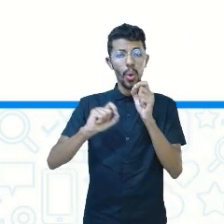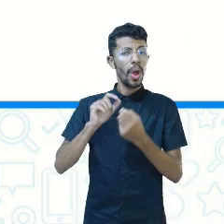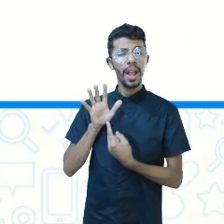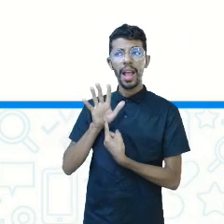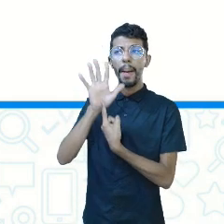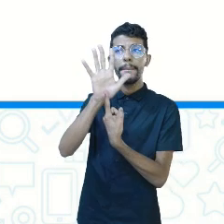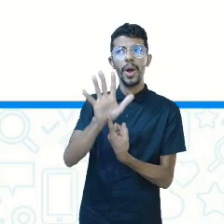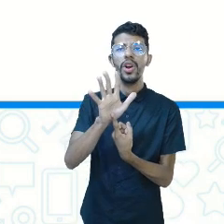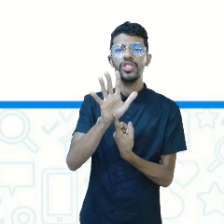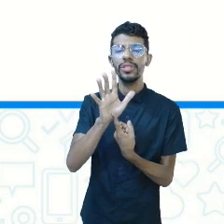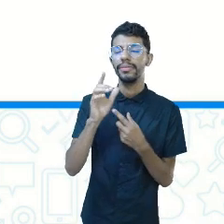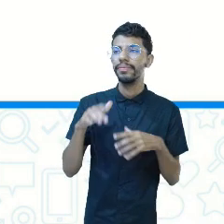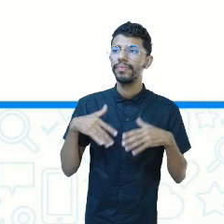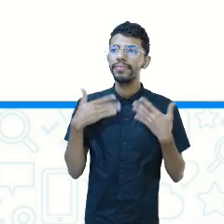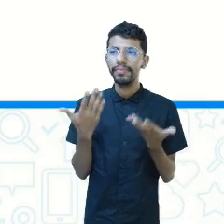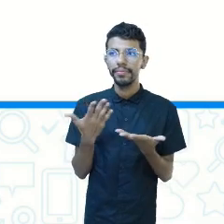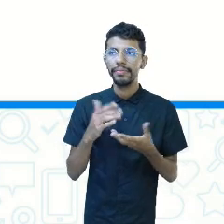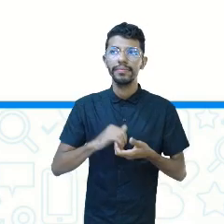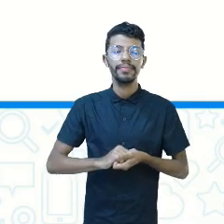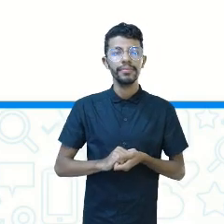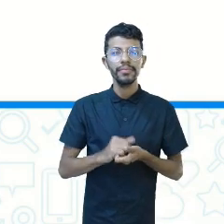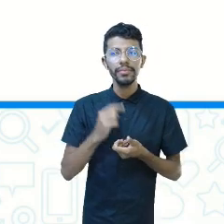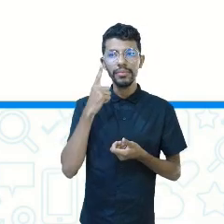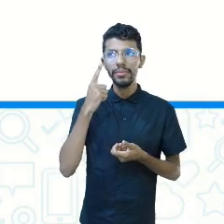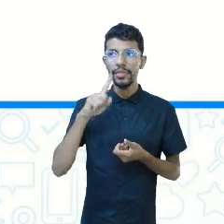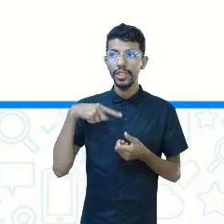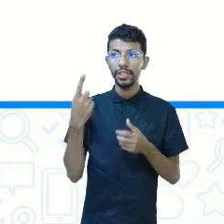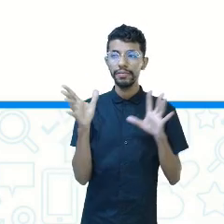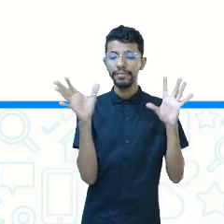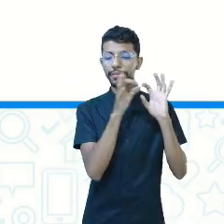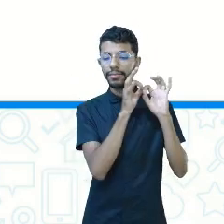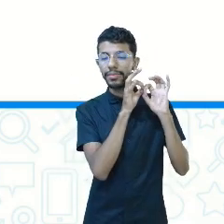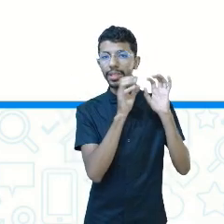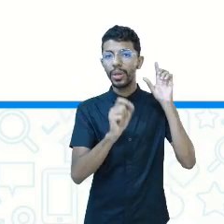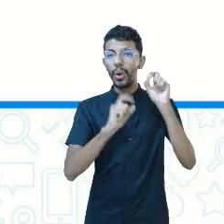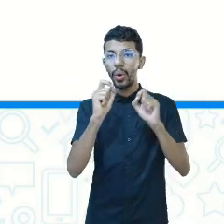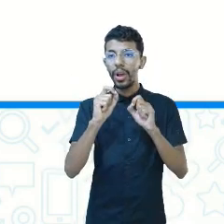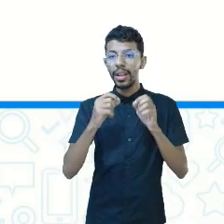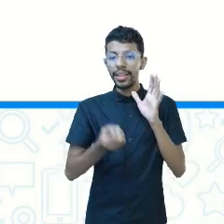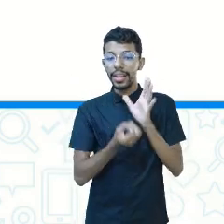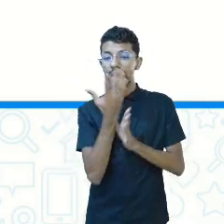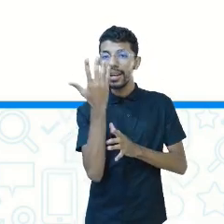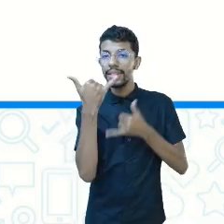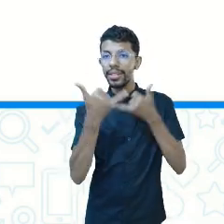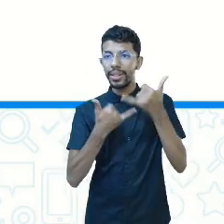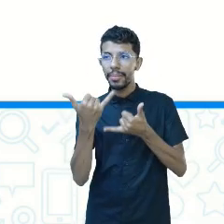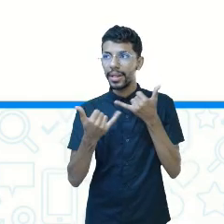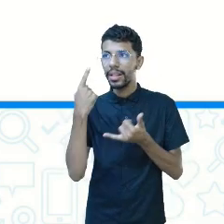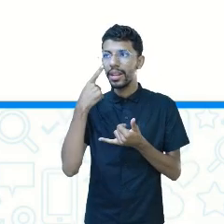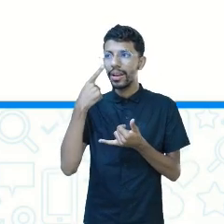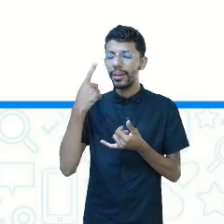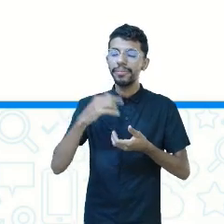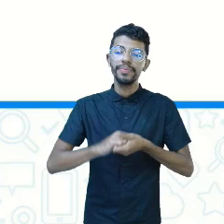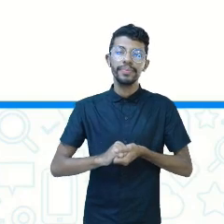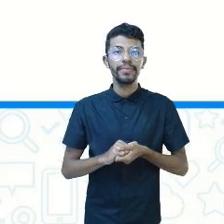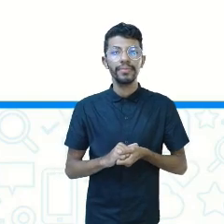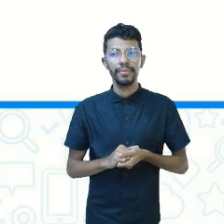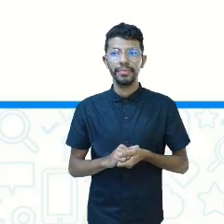aí? Então, a gente remete à origem das brincadeiras, né? Veja bem,